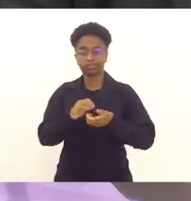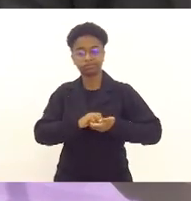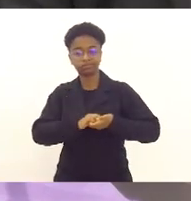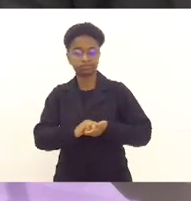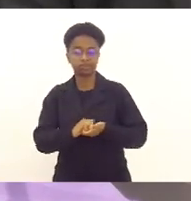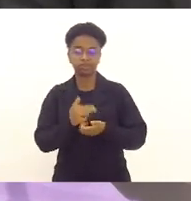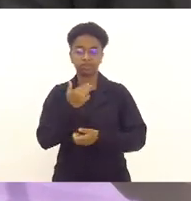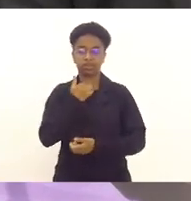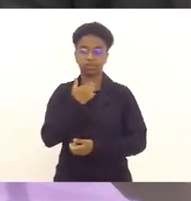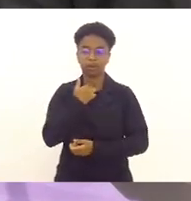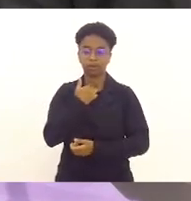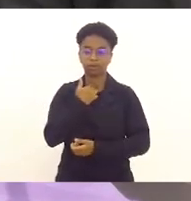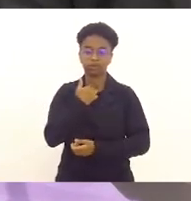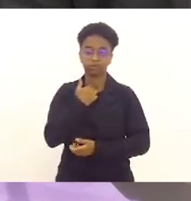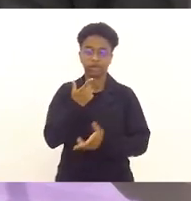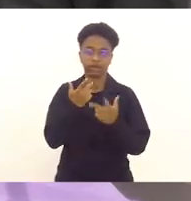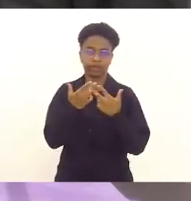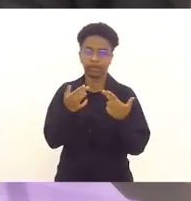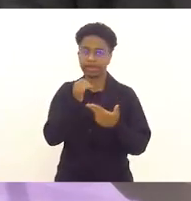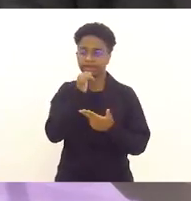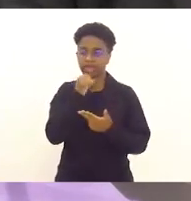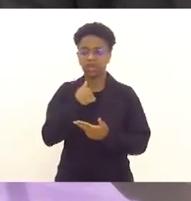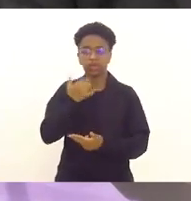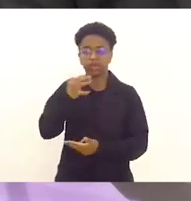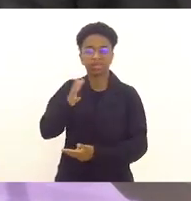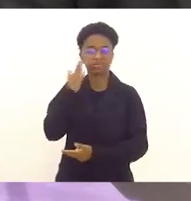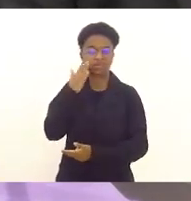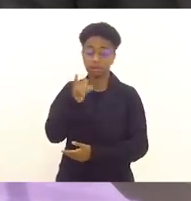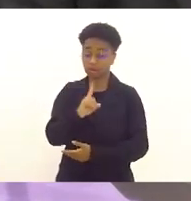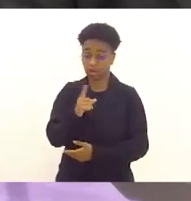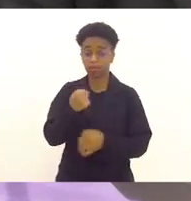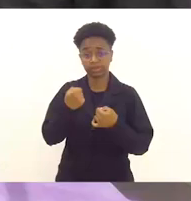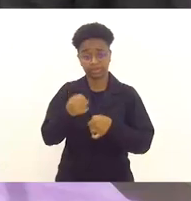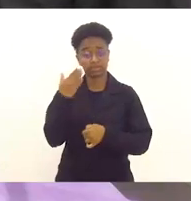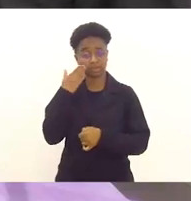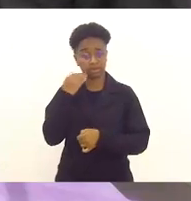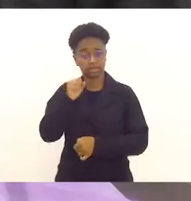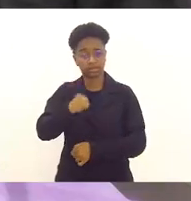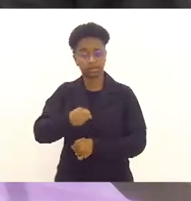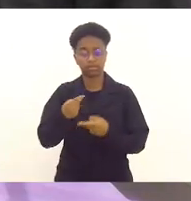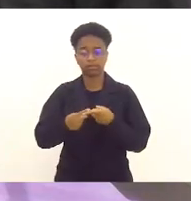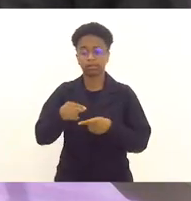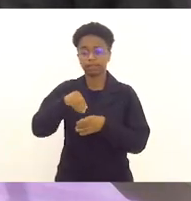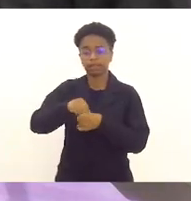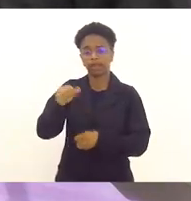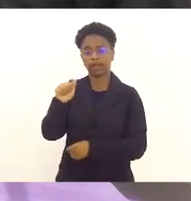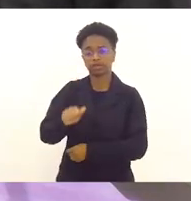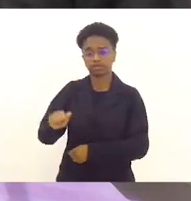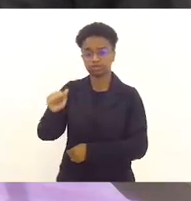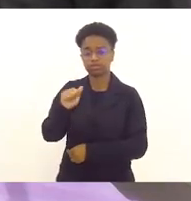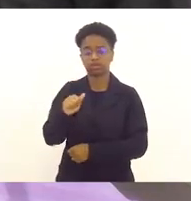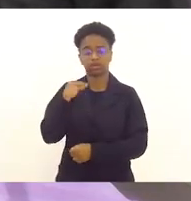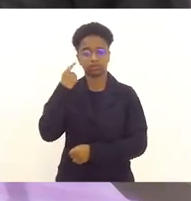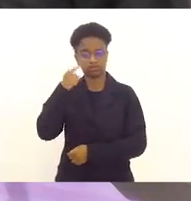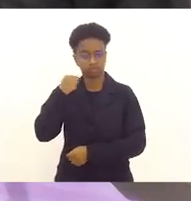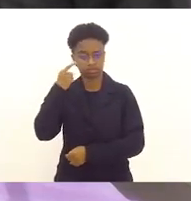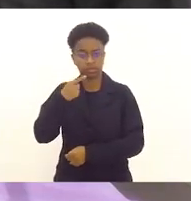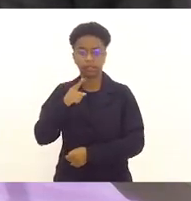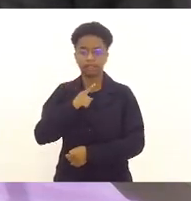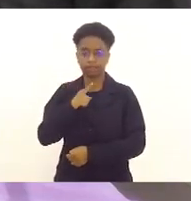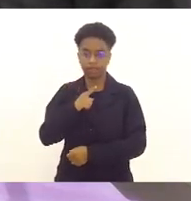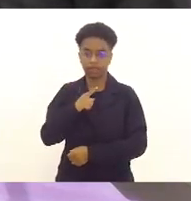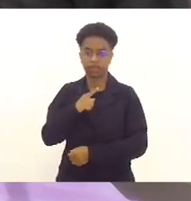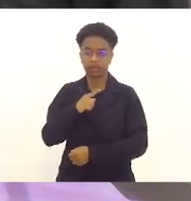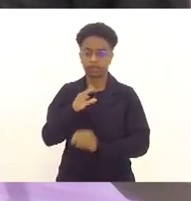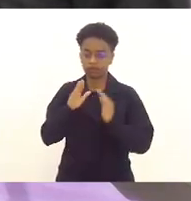sem ficar com essa coisa de que ah eu não quero saber não a gente quer saber sim dentro da associação advocacia pretérito carioca E lá nós temos o